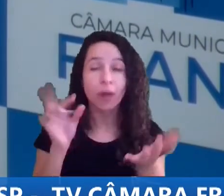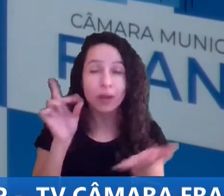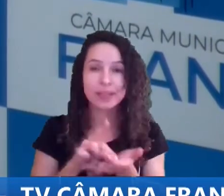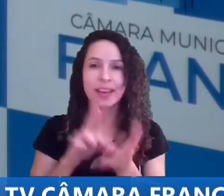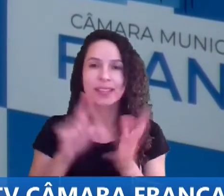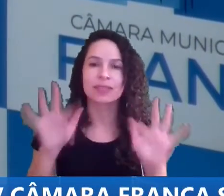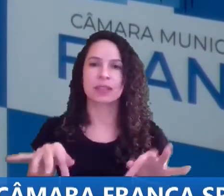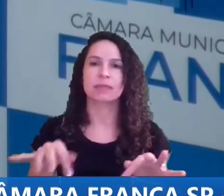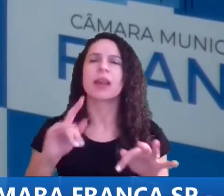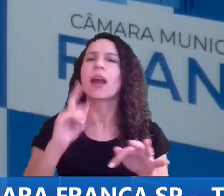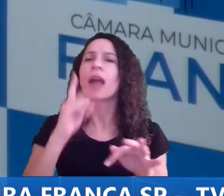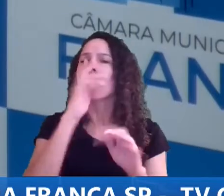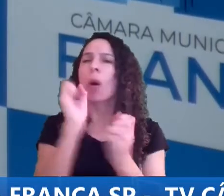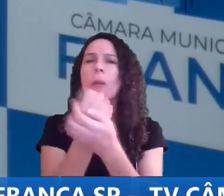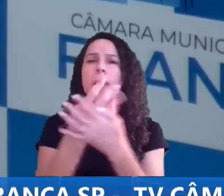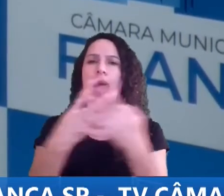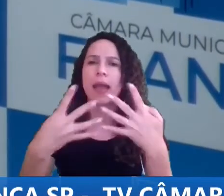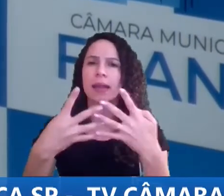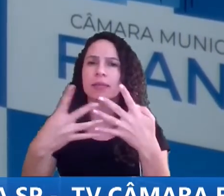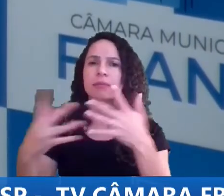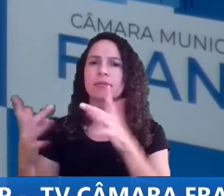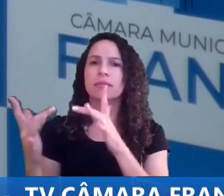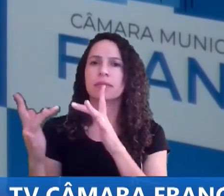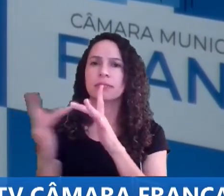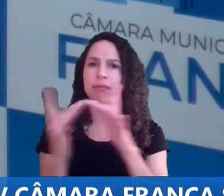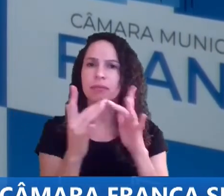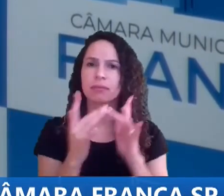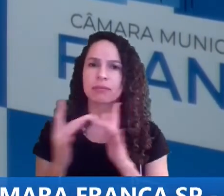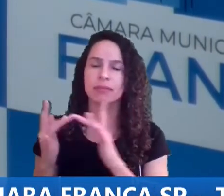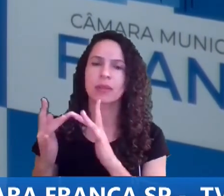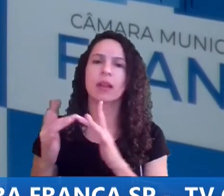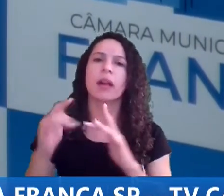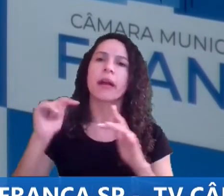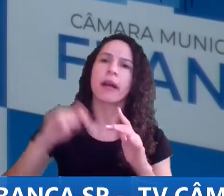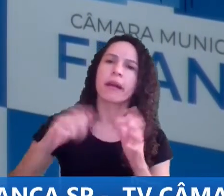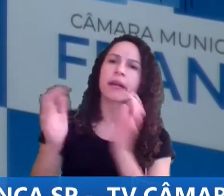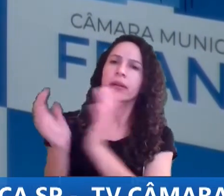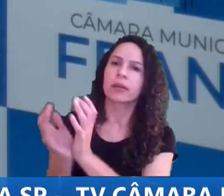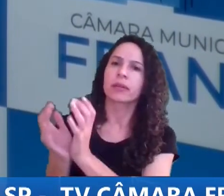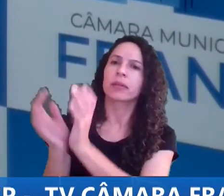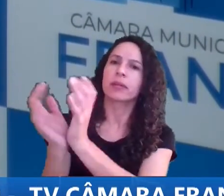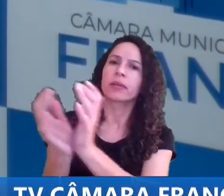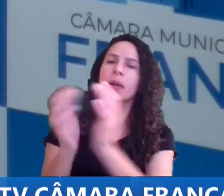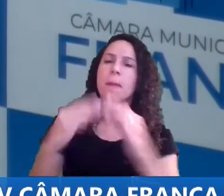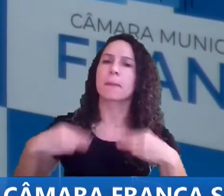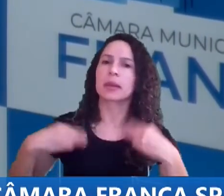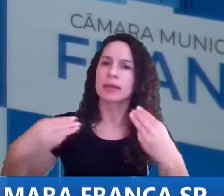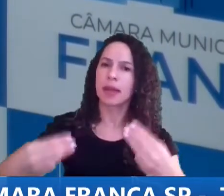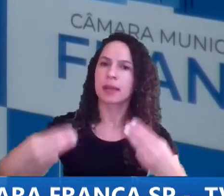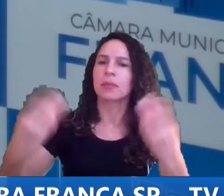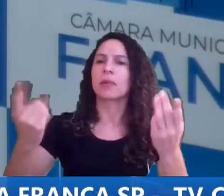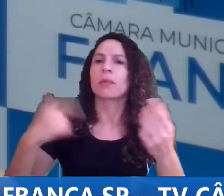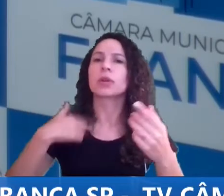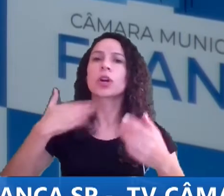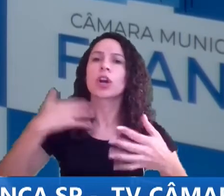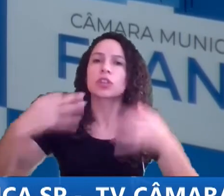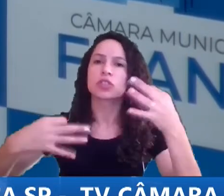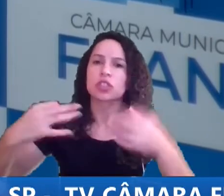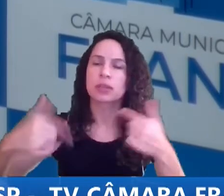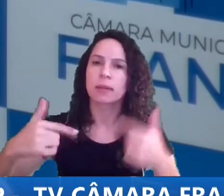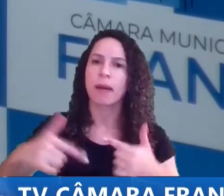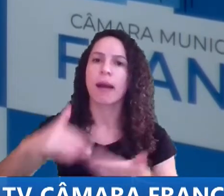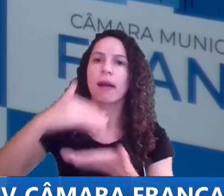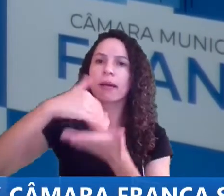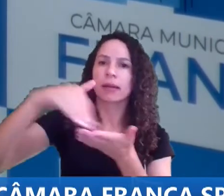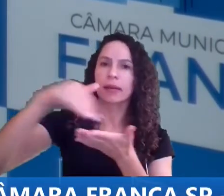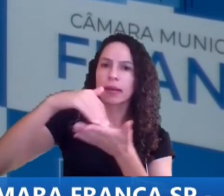rede, gente, é um trabalho em rede. Não é à toa que estamos aqui, Ministério do Trabalho, Ministério Público, Justiça do Trabalho, Secretaria de Ação Social